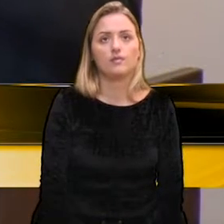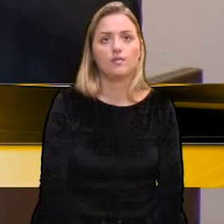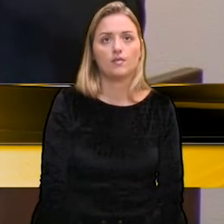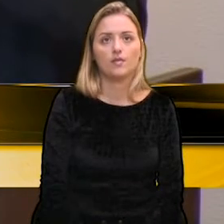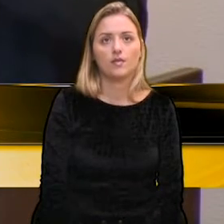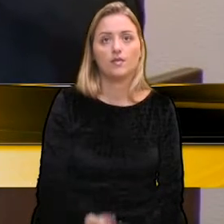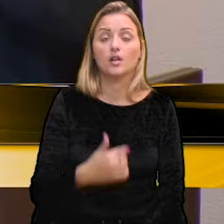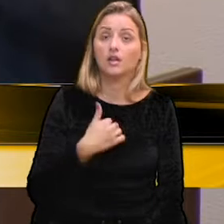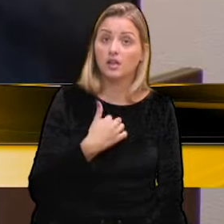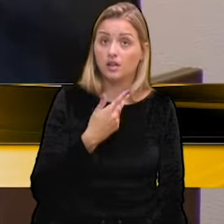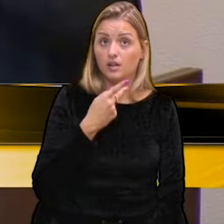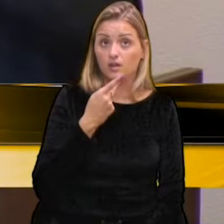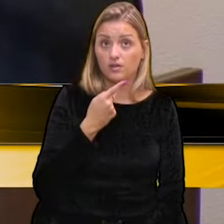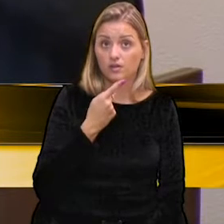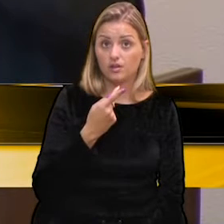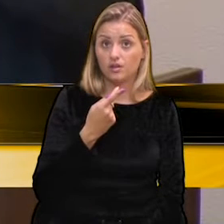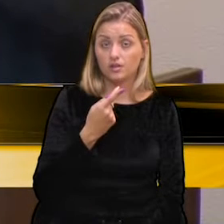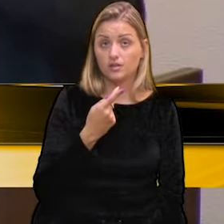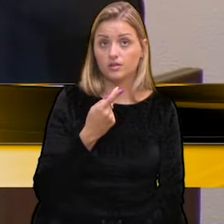confesso que